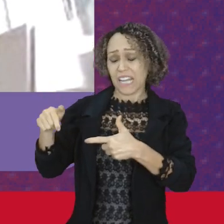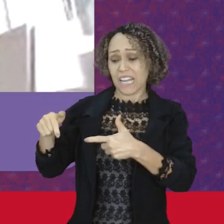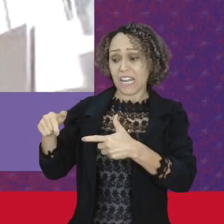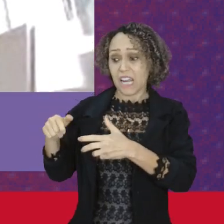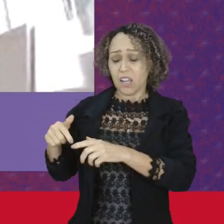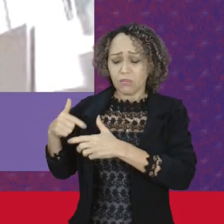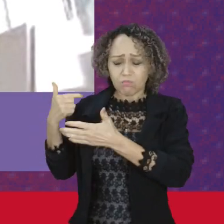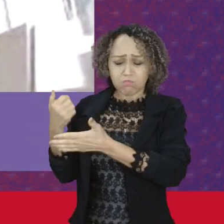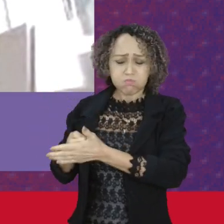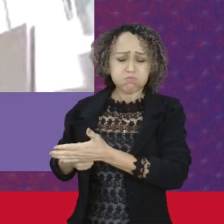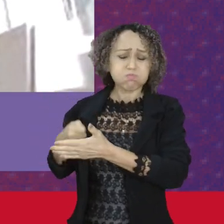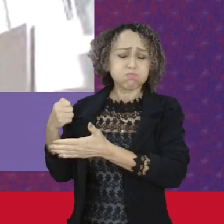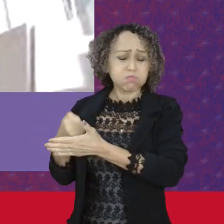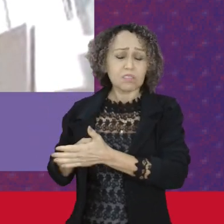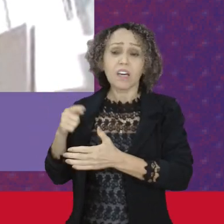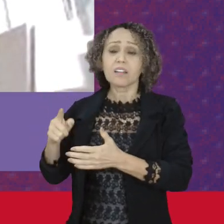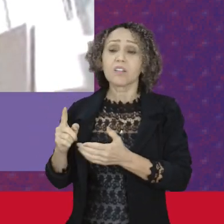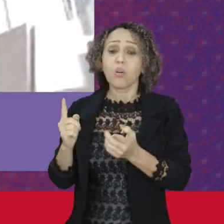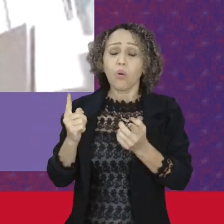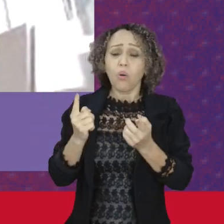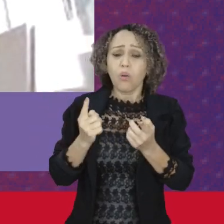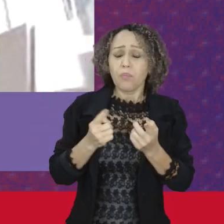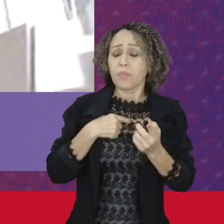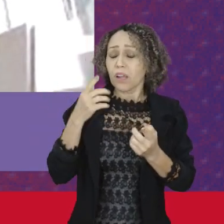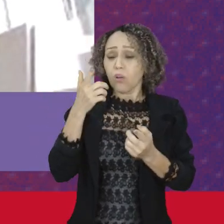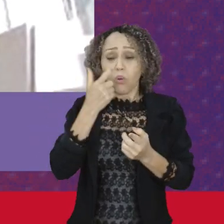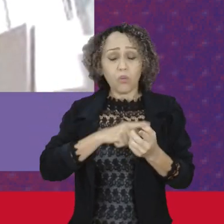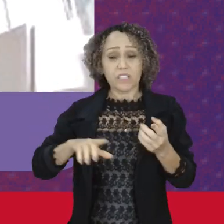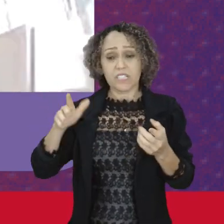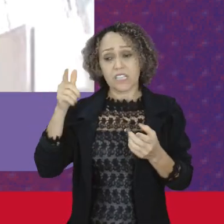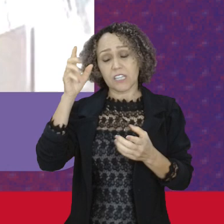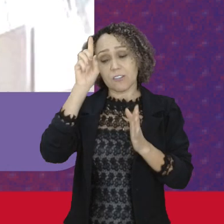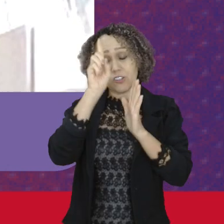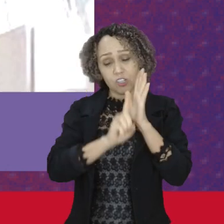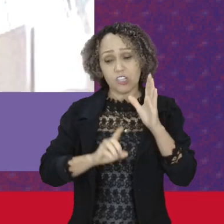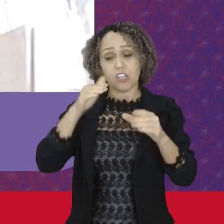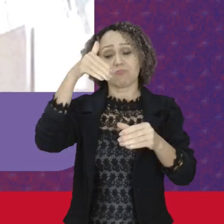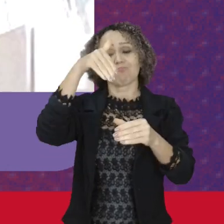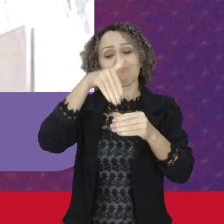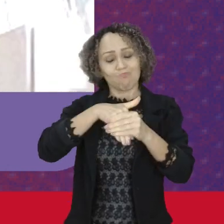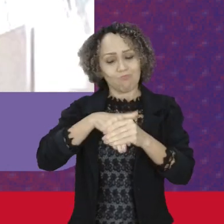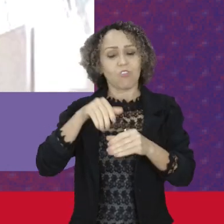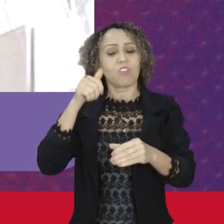mulheres contra a ditadura civil-militar, né.